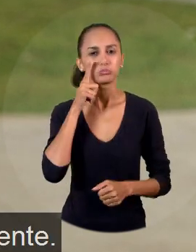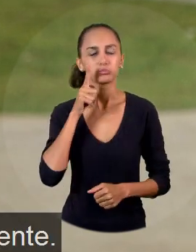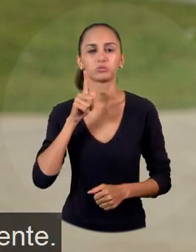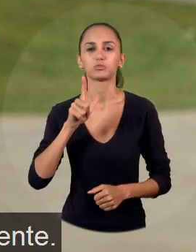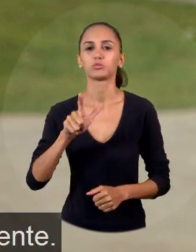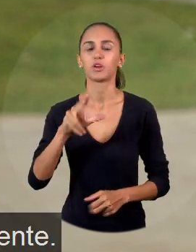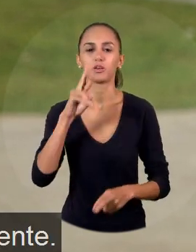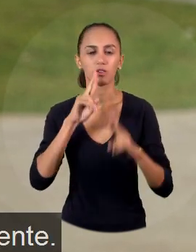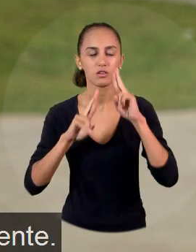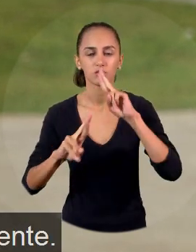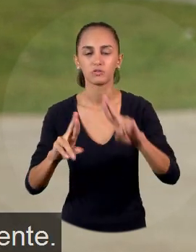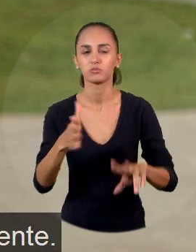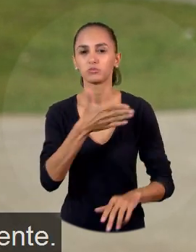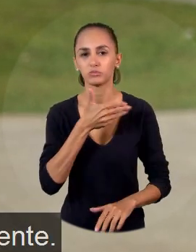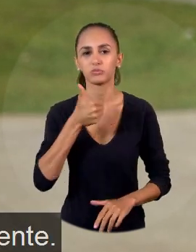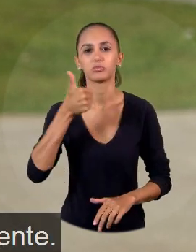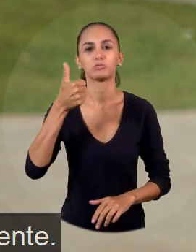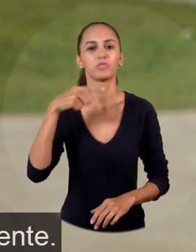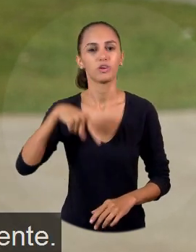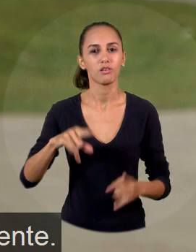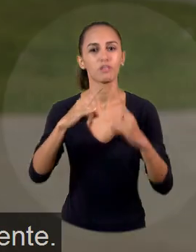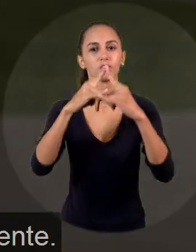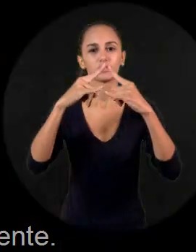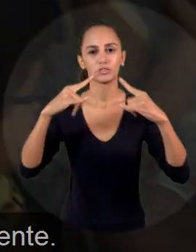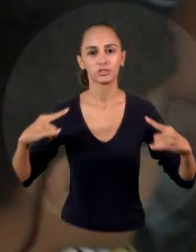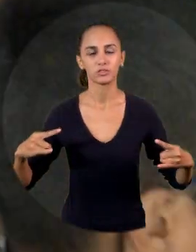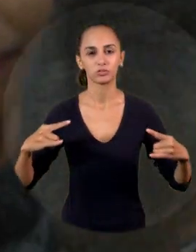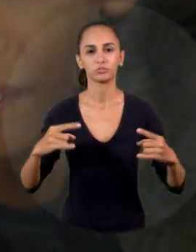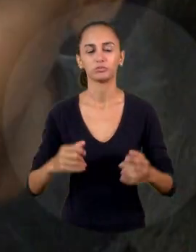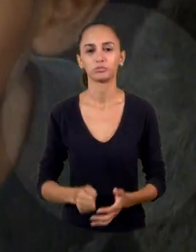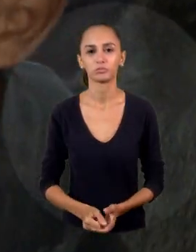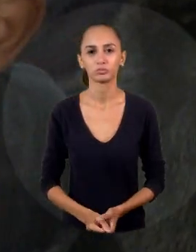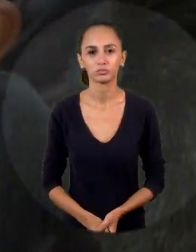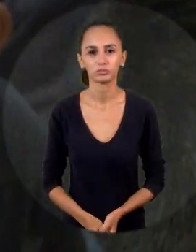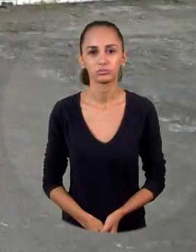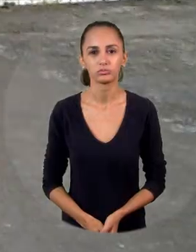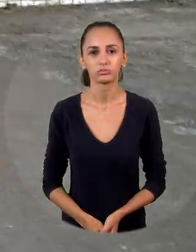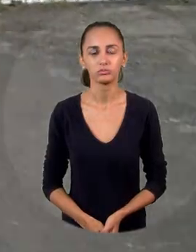conseguir resultados ainda melhores na nossa querida São Vicente.